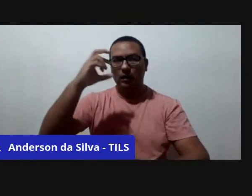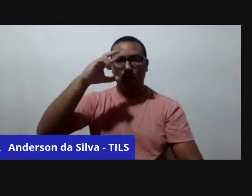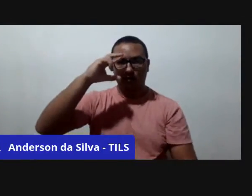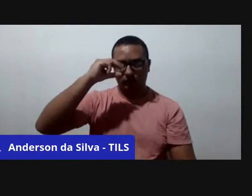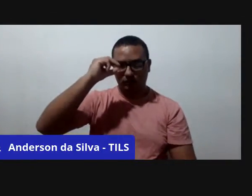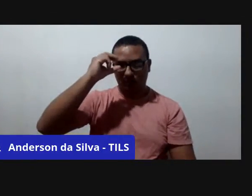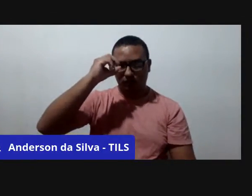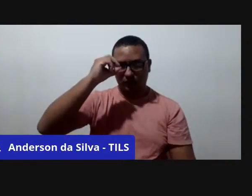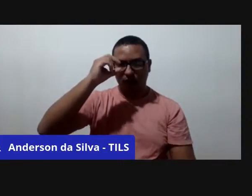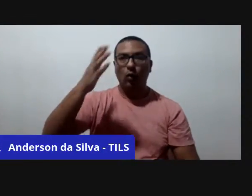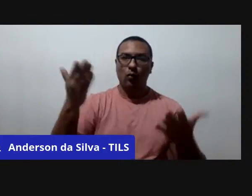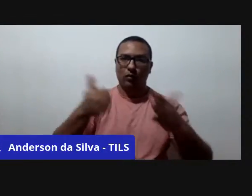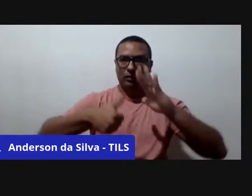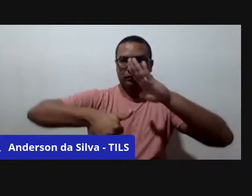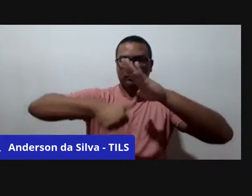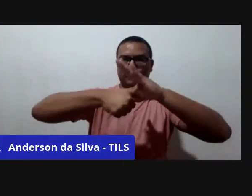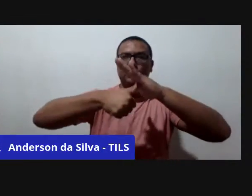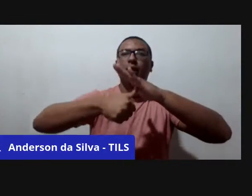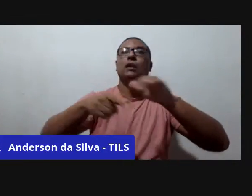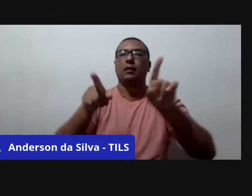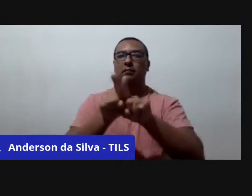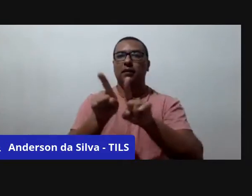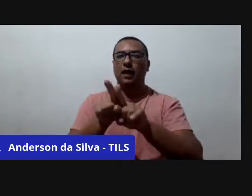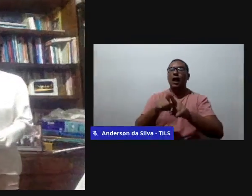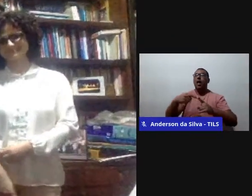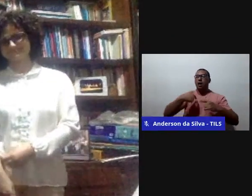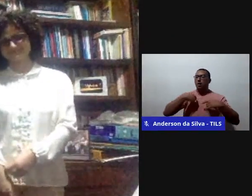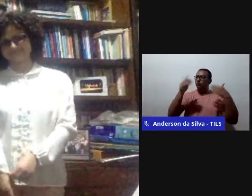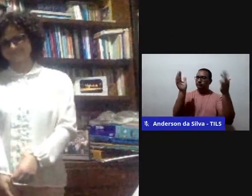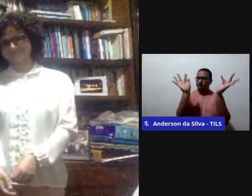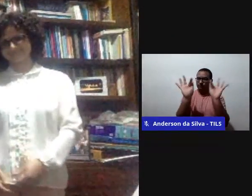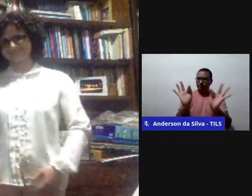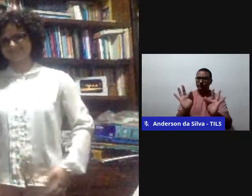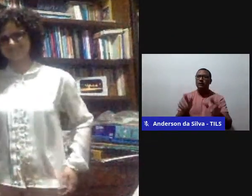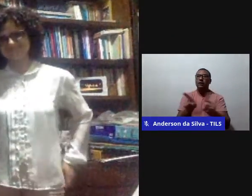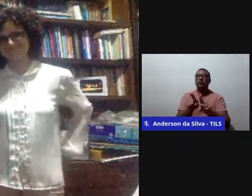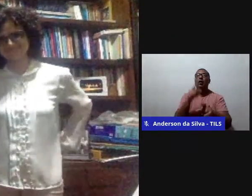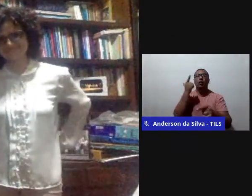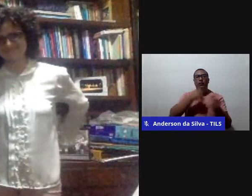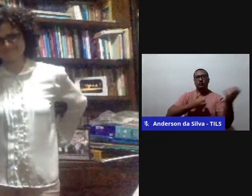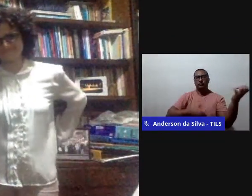nosso reitor, porque aí eu fico muito feliz de poder contribuir tocando.